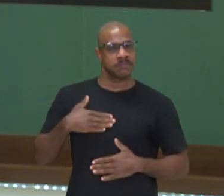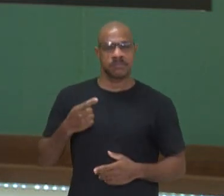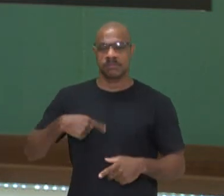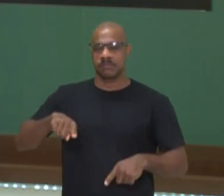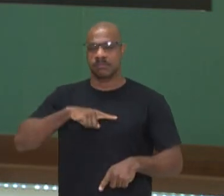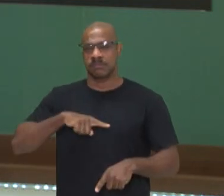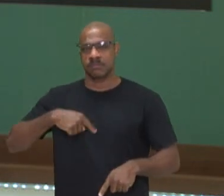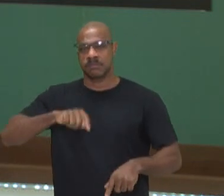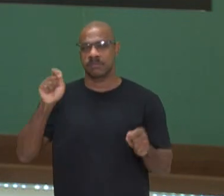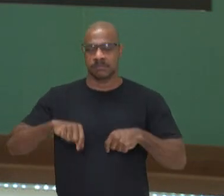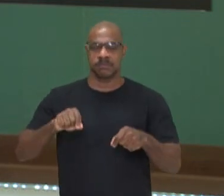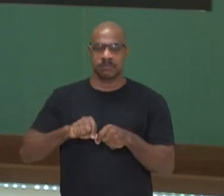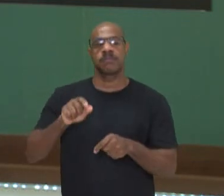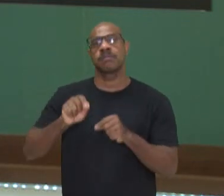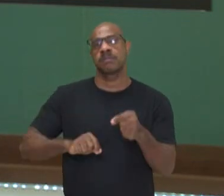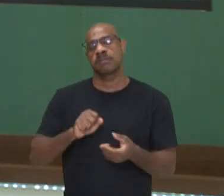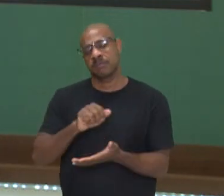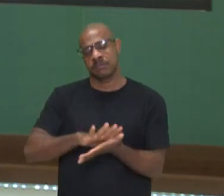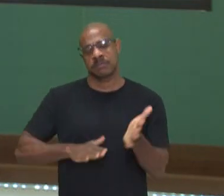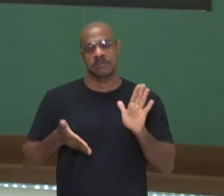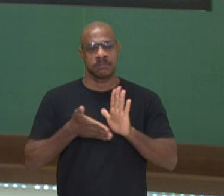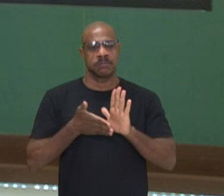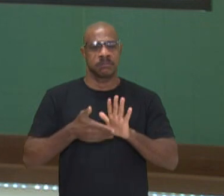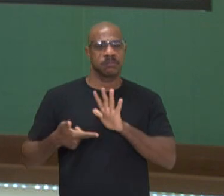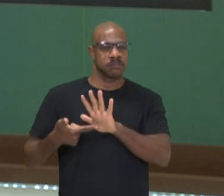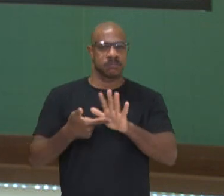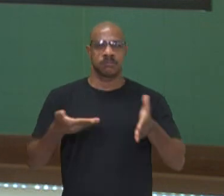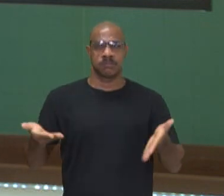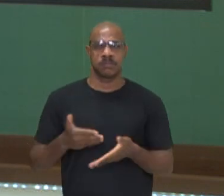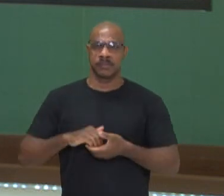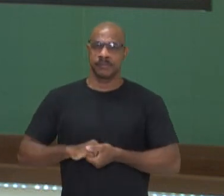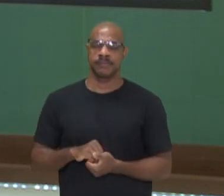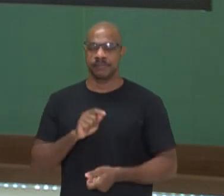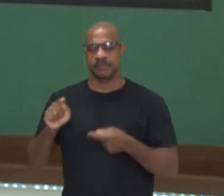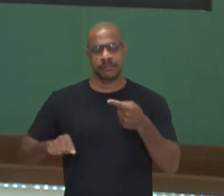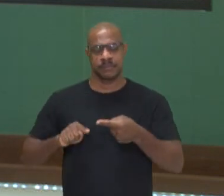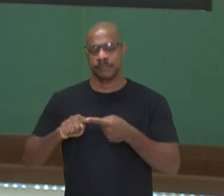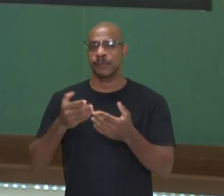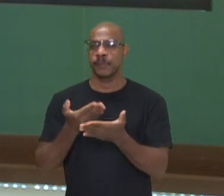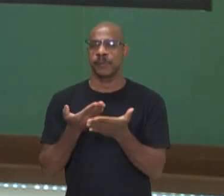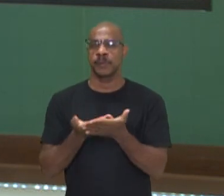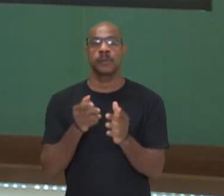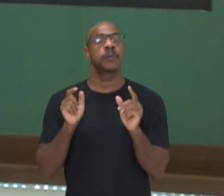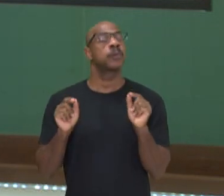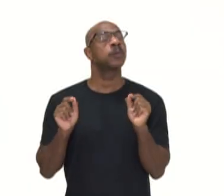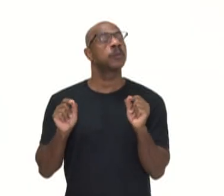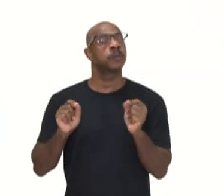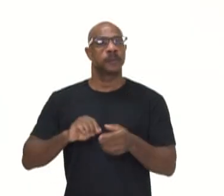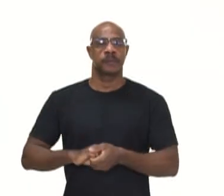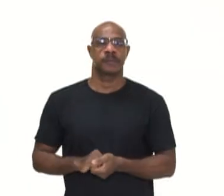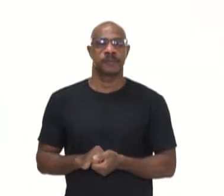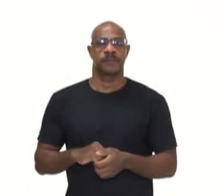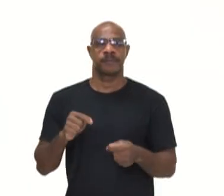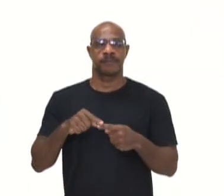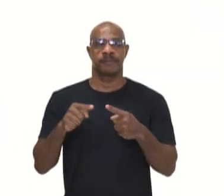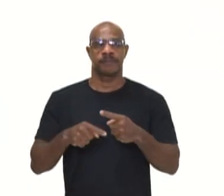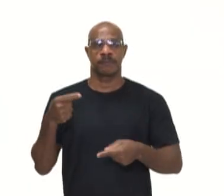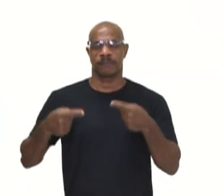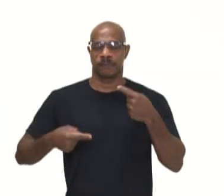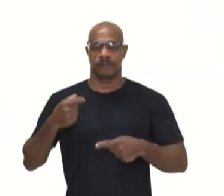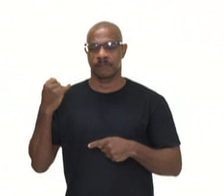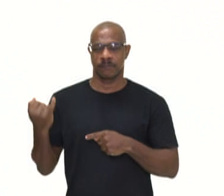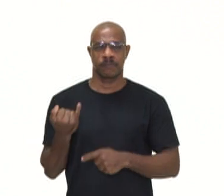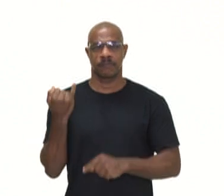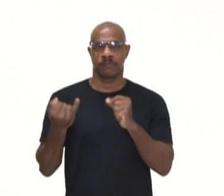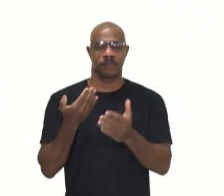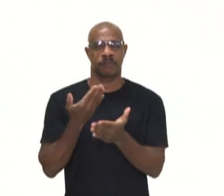possam então fazer as atividades que eu vou propor aqui, tá bom? Os objetivos da nossa aula são esses aqui. Discutir sobre a importância